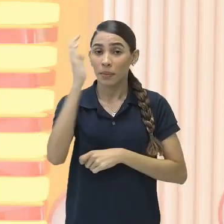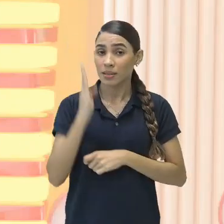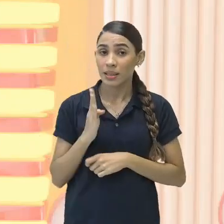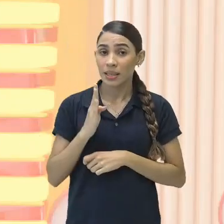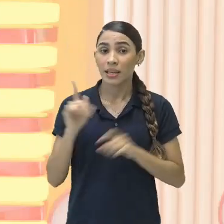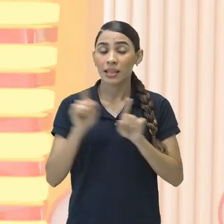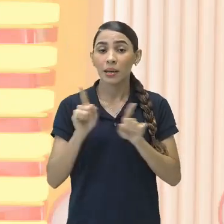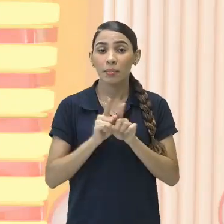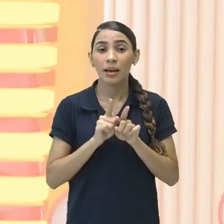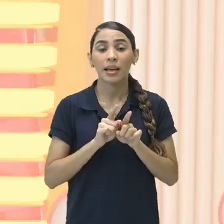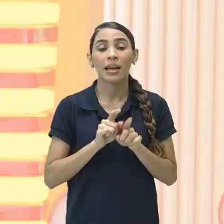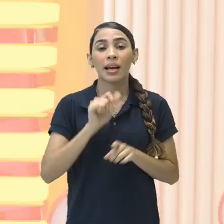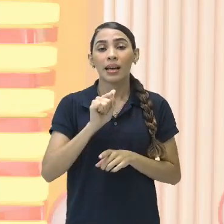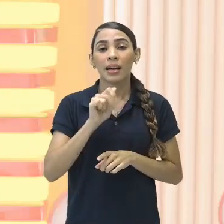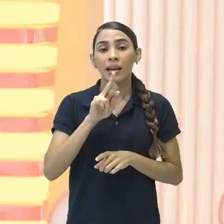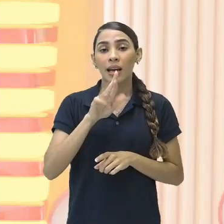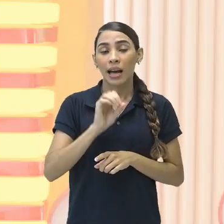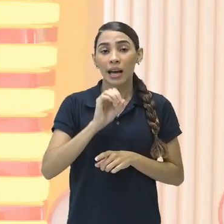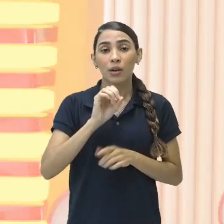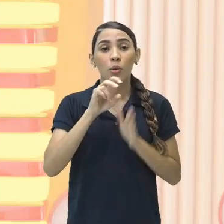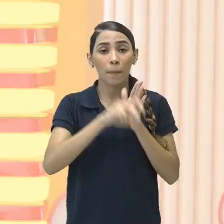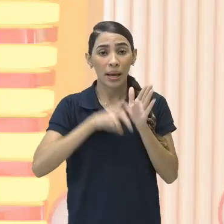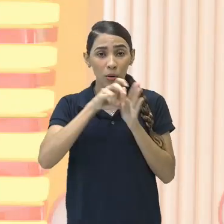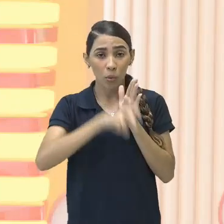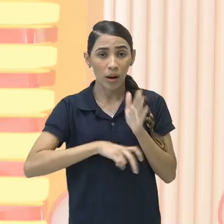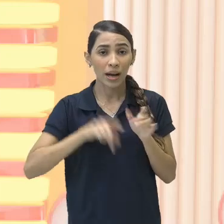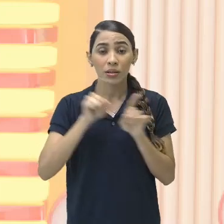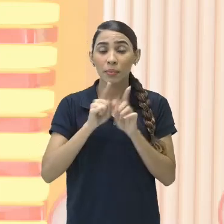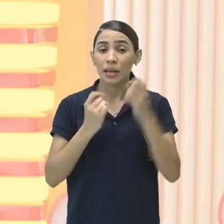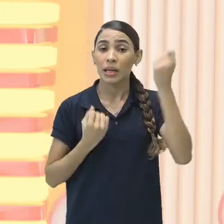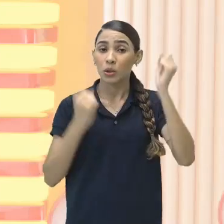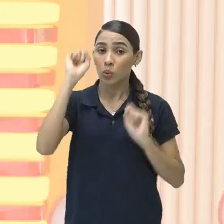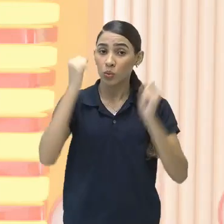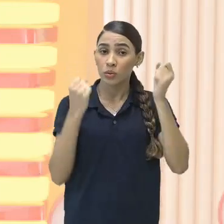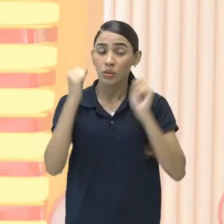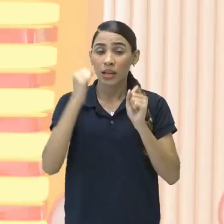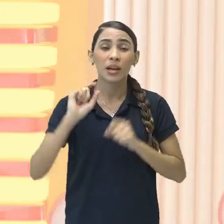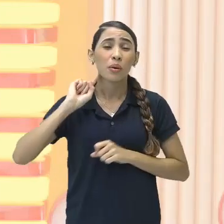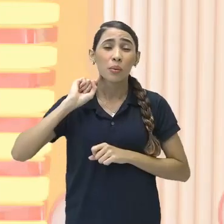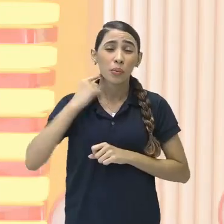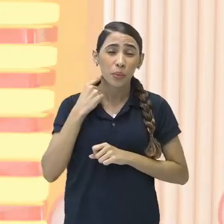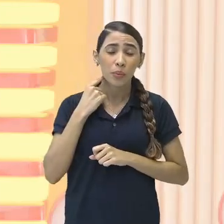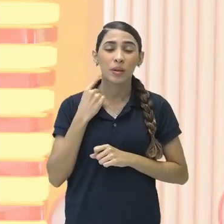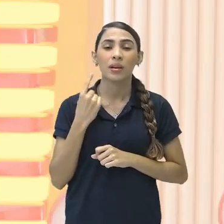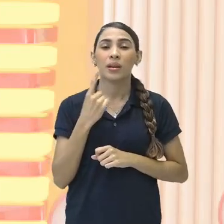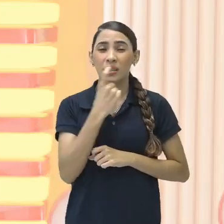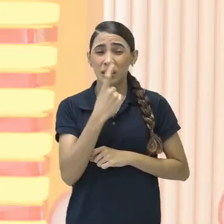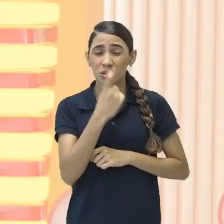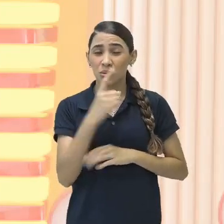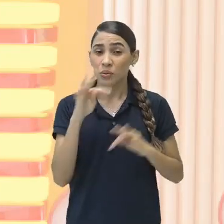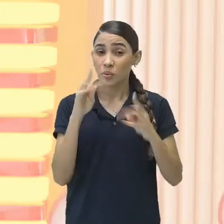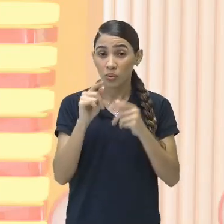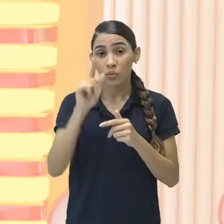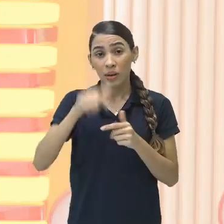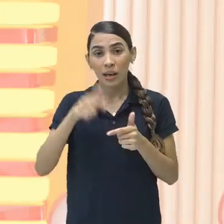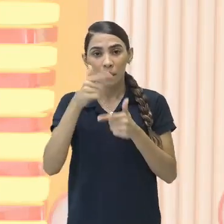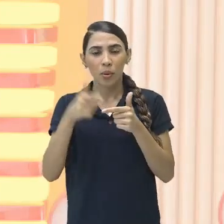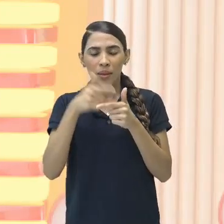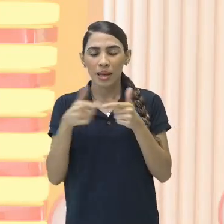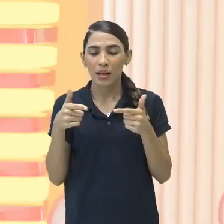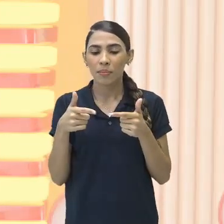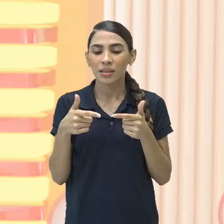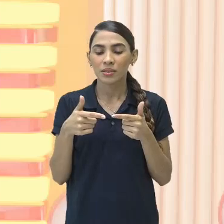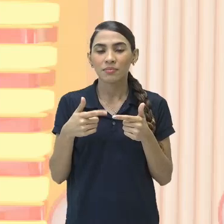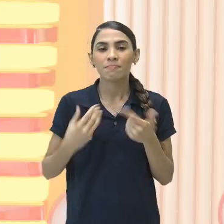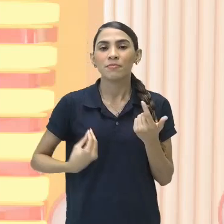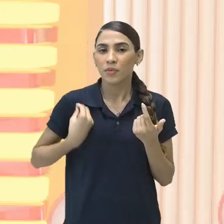da agropecuária, a questão industrial, não é mesmo? A produção de lixo, tudo isso são problemas que estão muito próximos